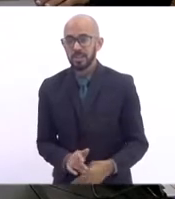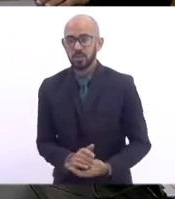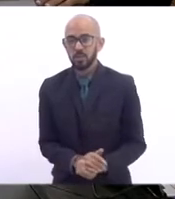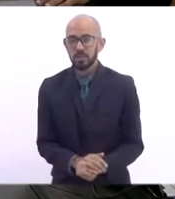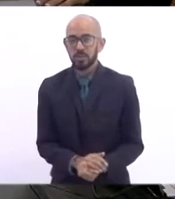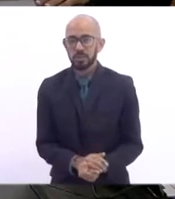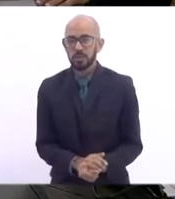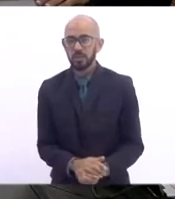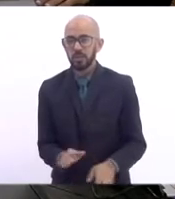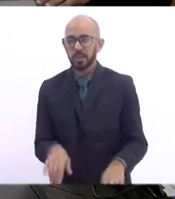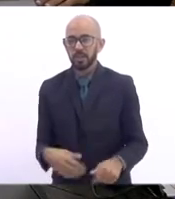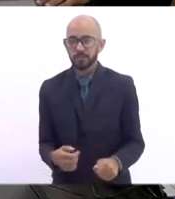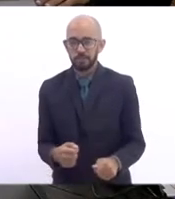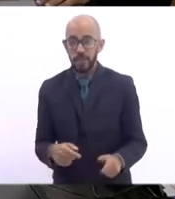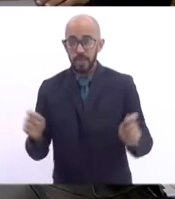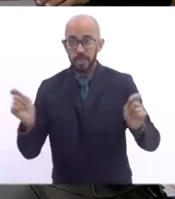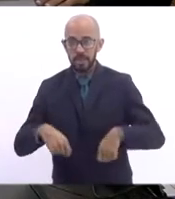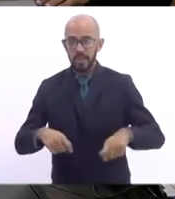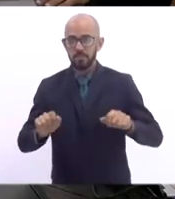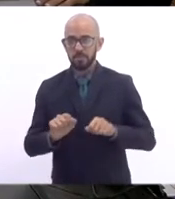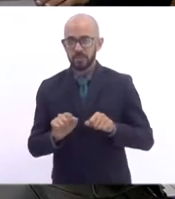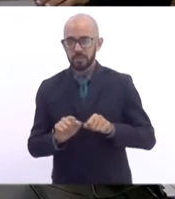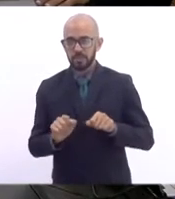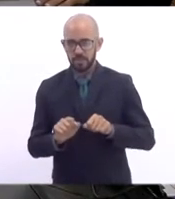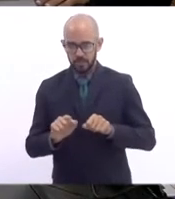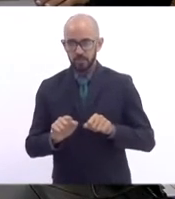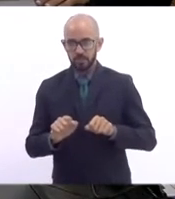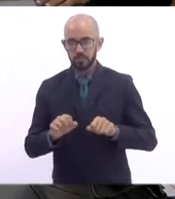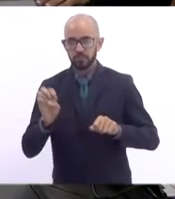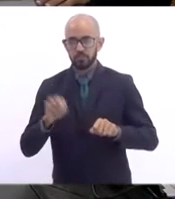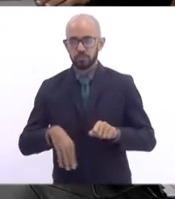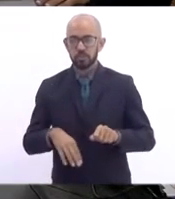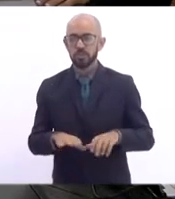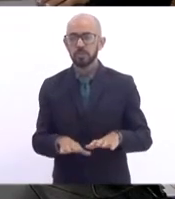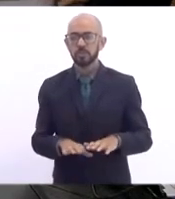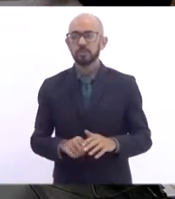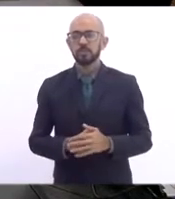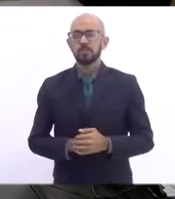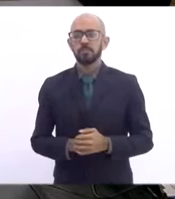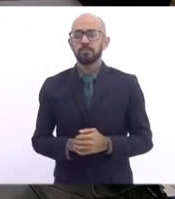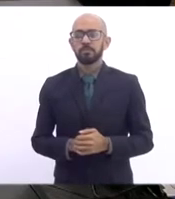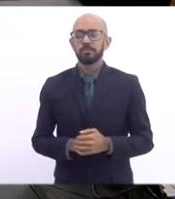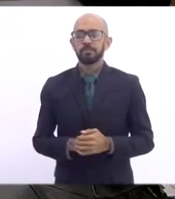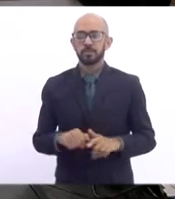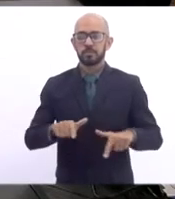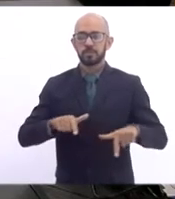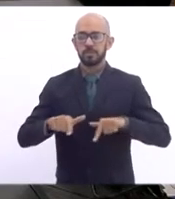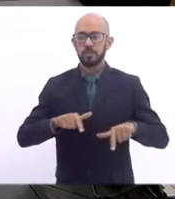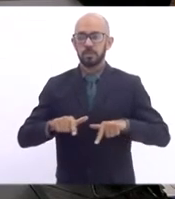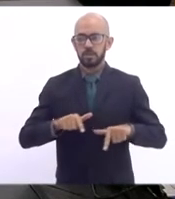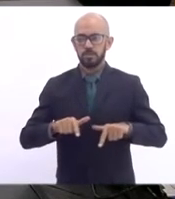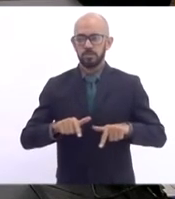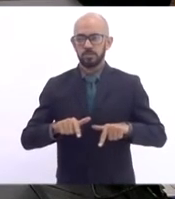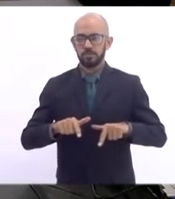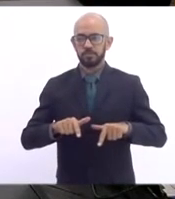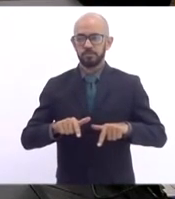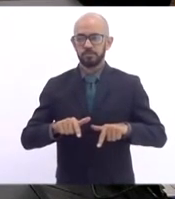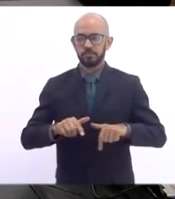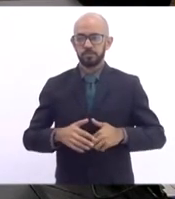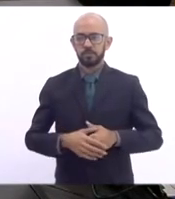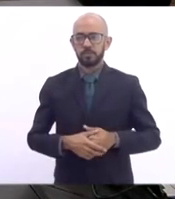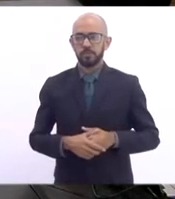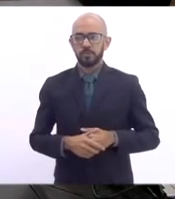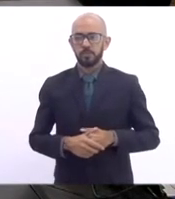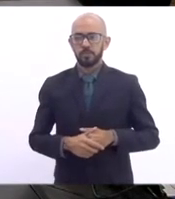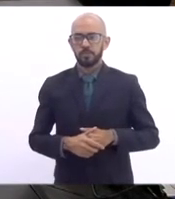mas ele pode fazer aquecer esse esse trabalho né não